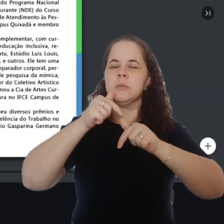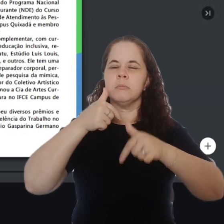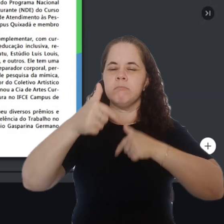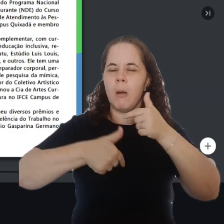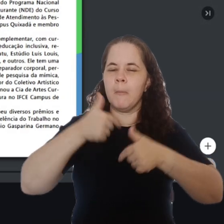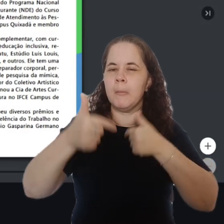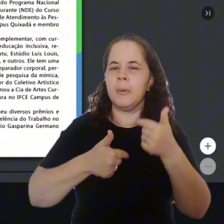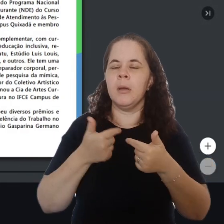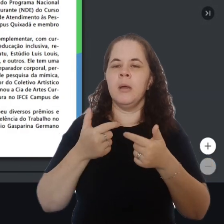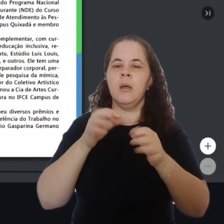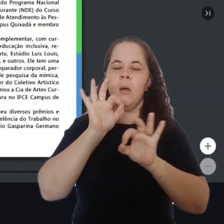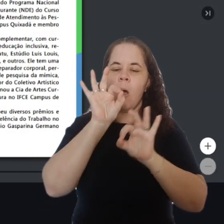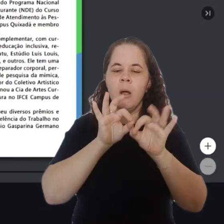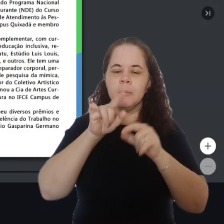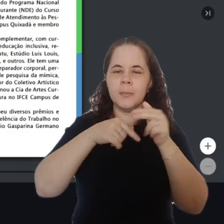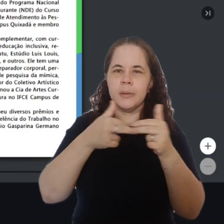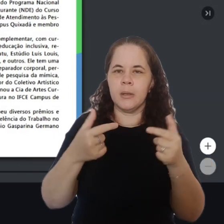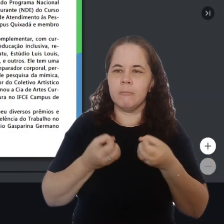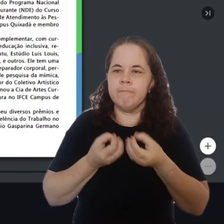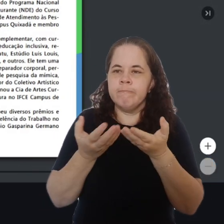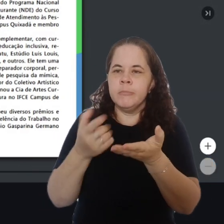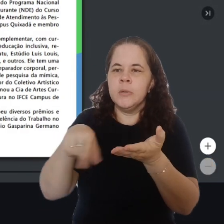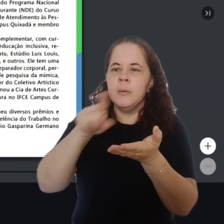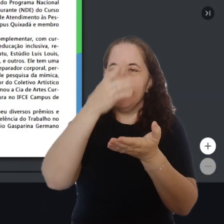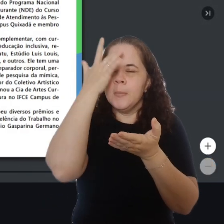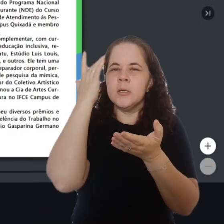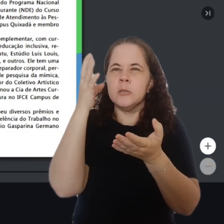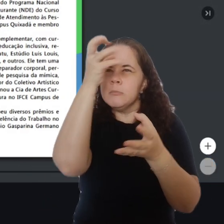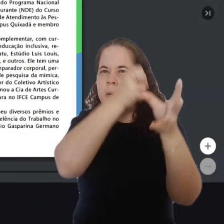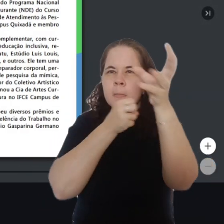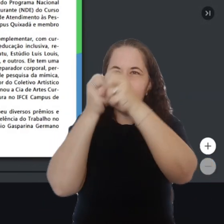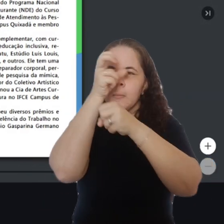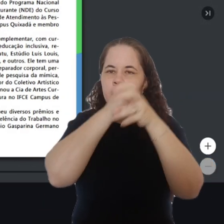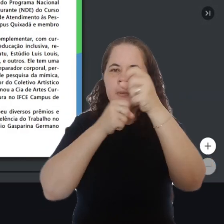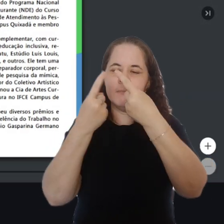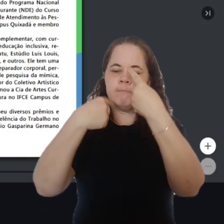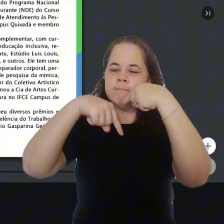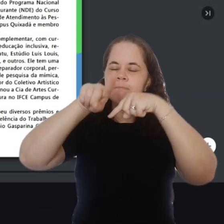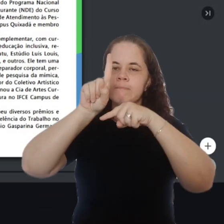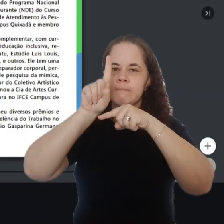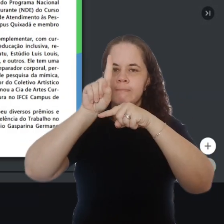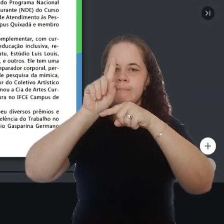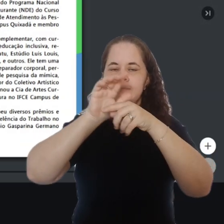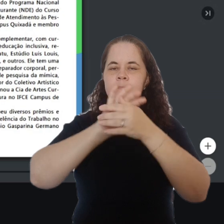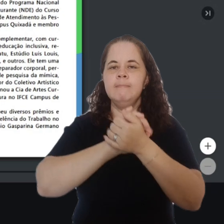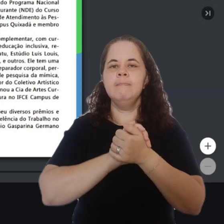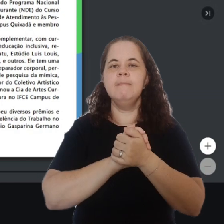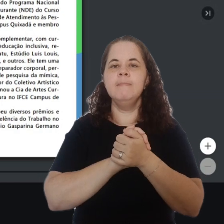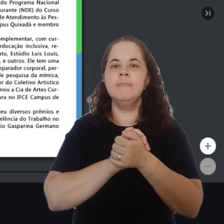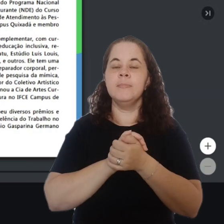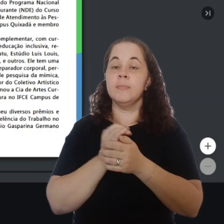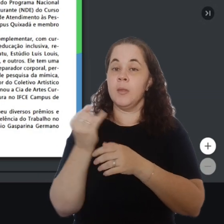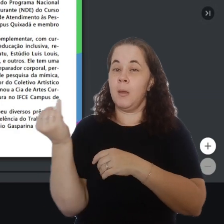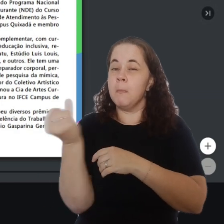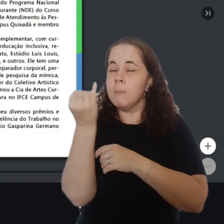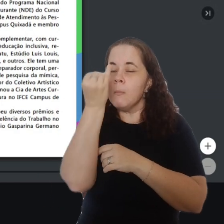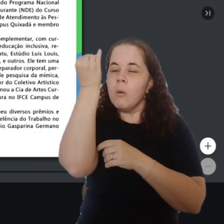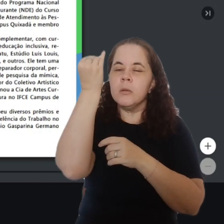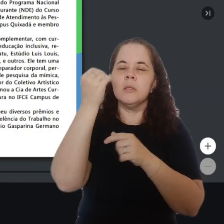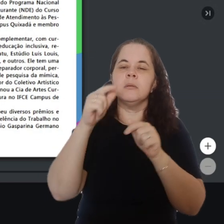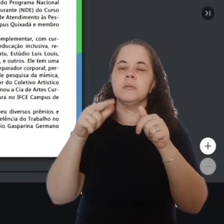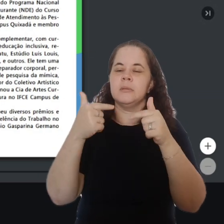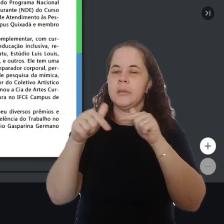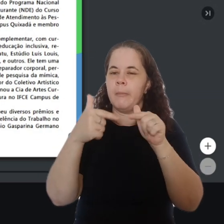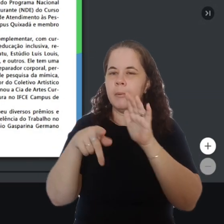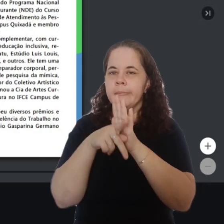pessoas possam estudar e possam se aprofundar em questões relacionadas à arte também. Teve contribuições valiosas dentro do nosso